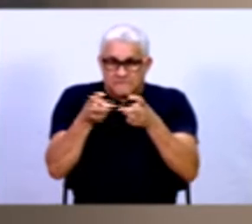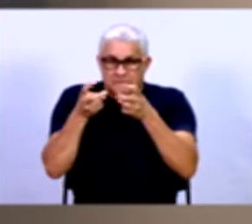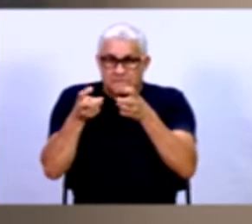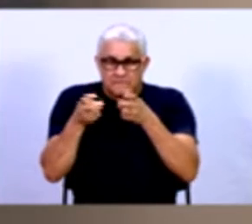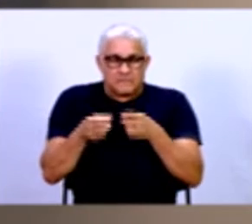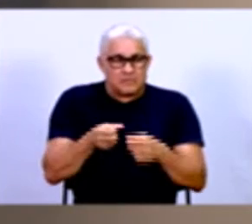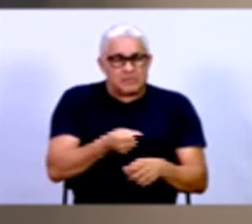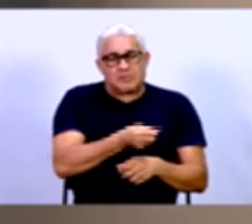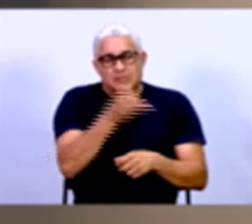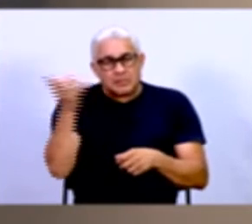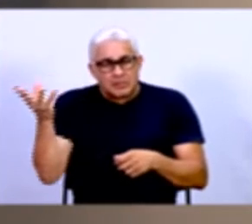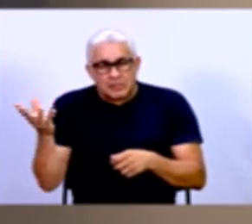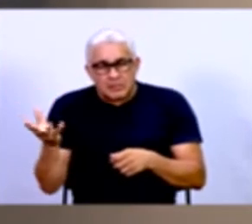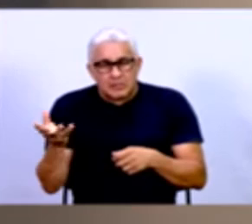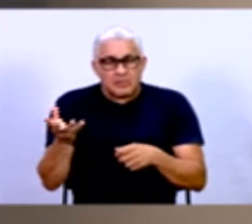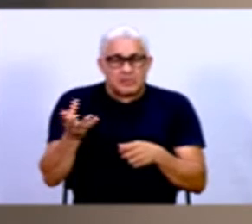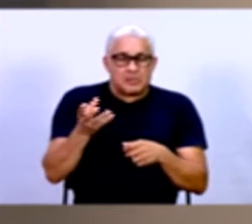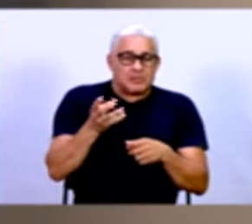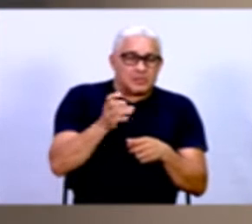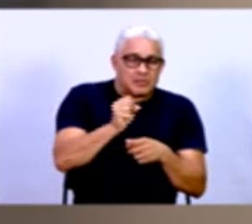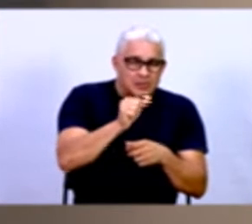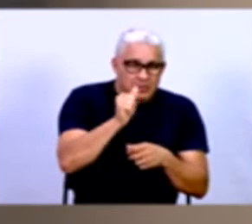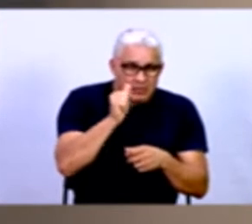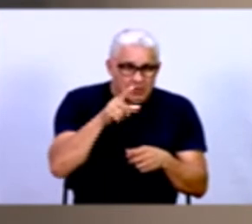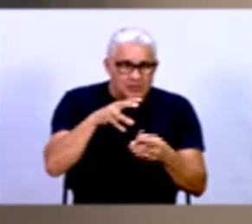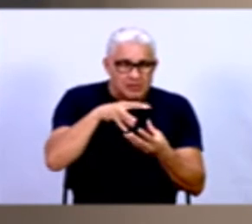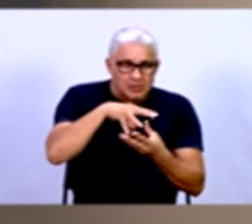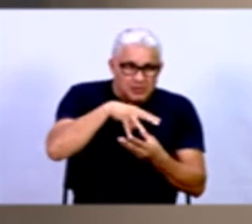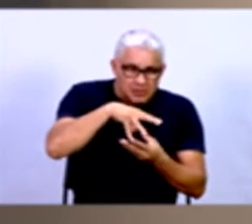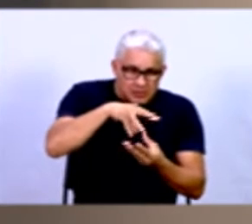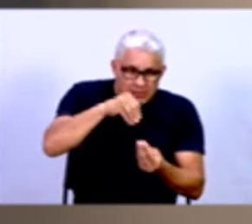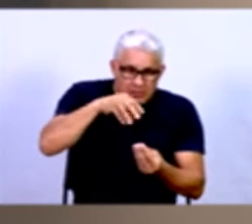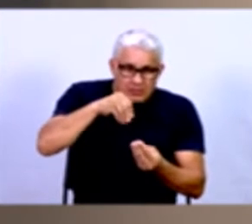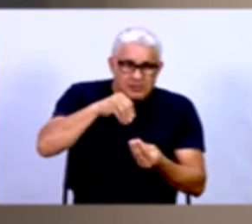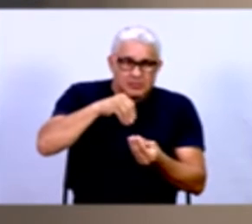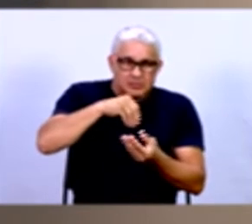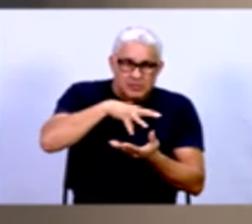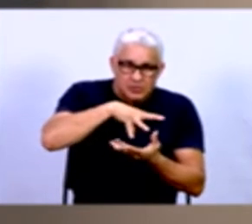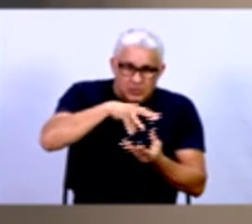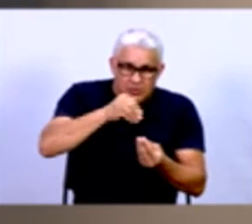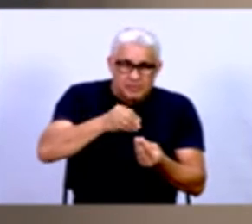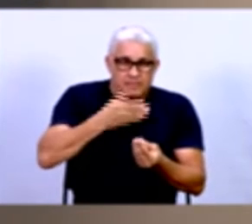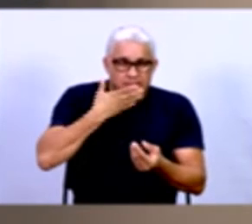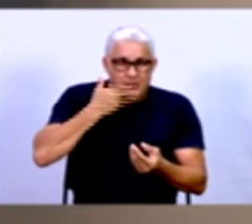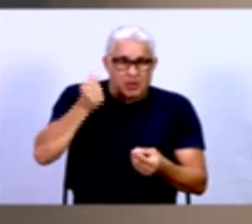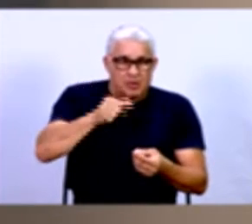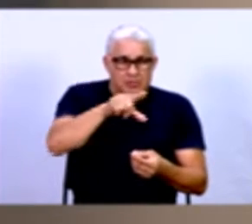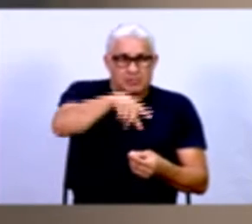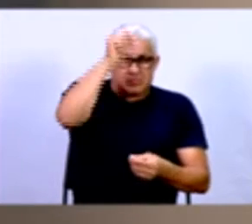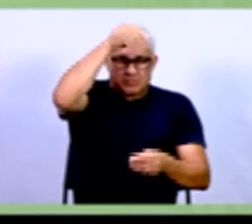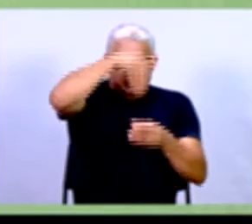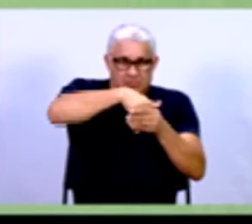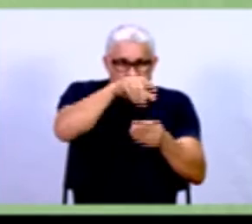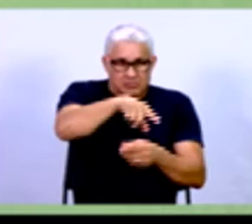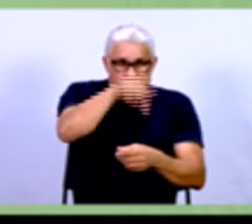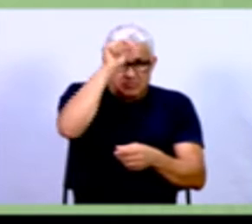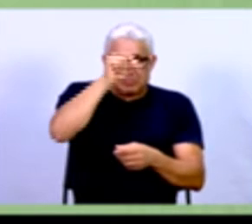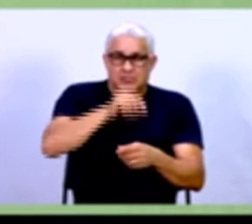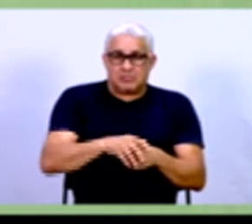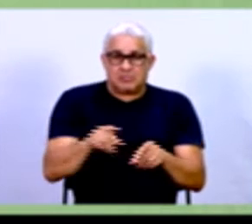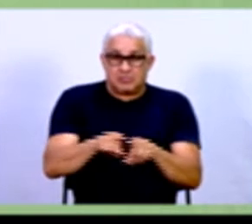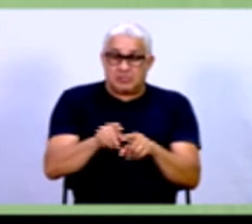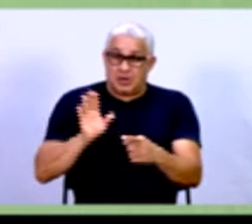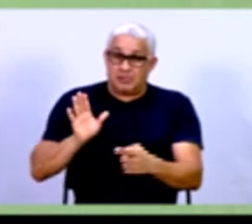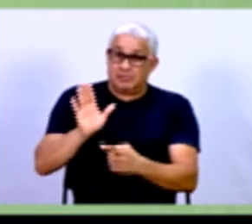qual foi o salgado mais votado, no que eu devo investir ali para vender o salgado para a nossa turma, tá, pessoal? E daí a apresentação